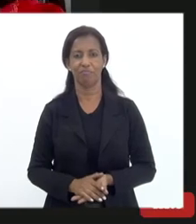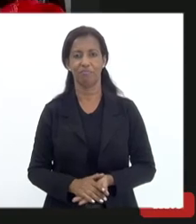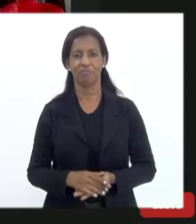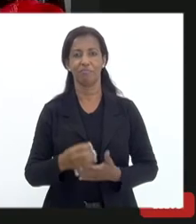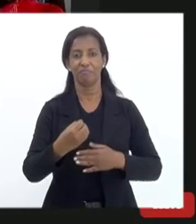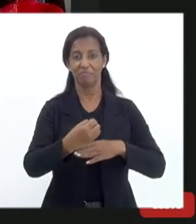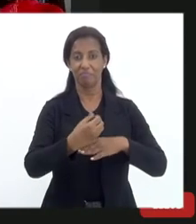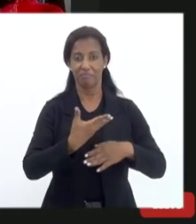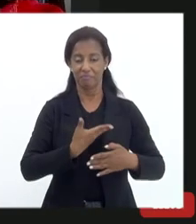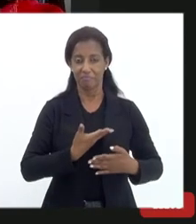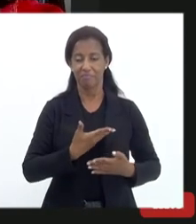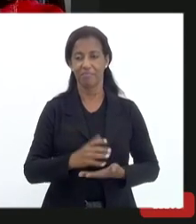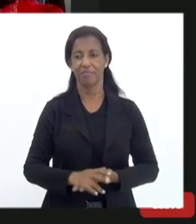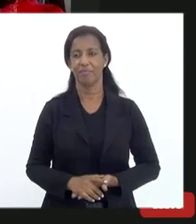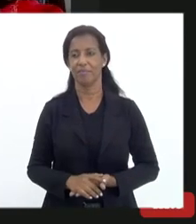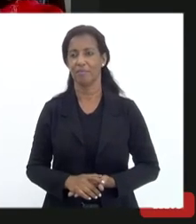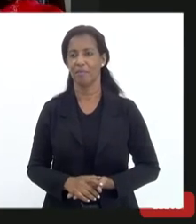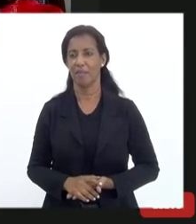encaminhado.